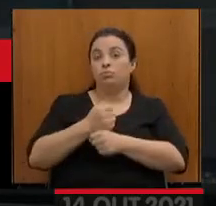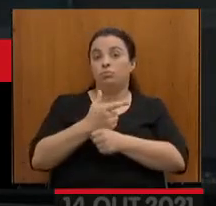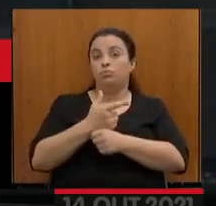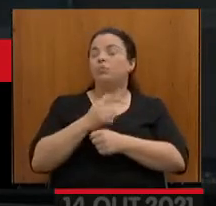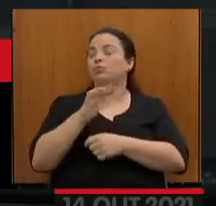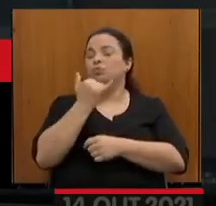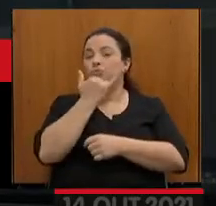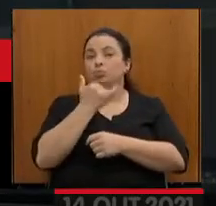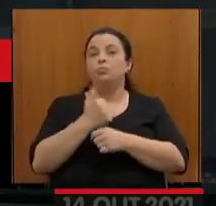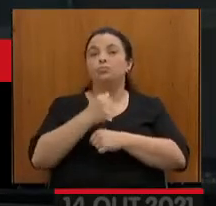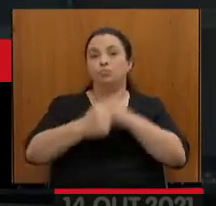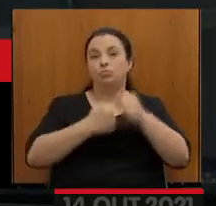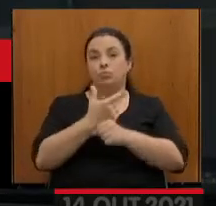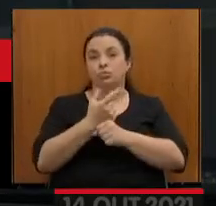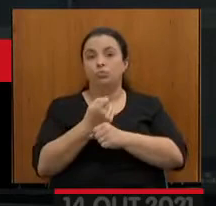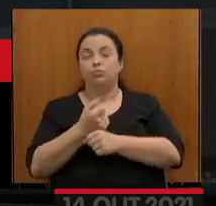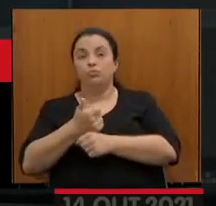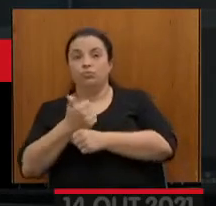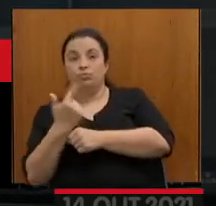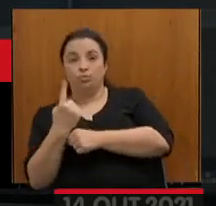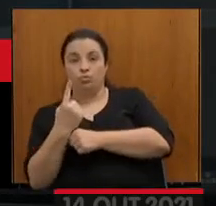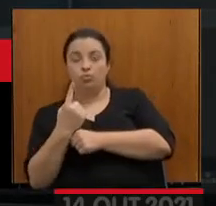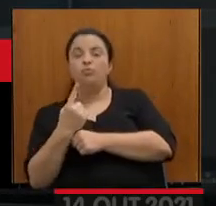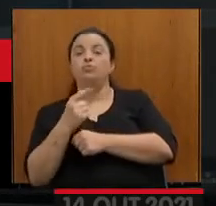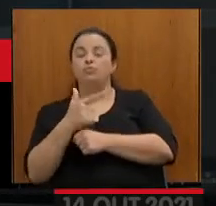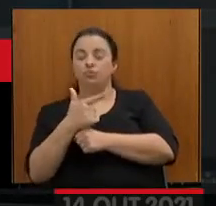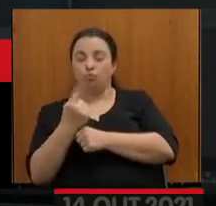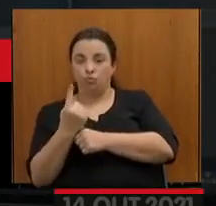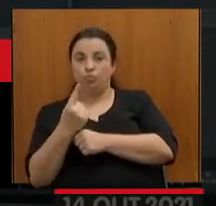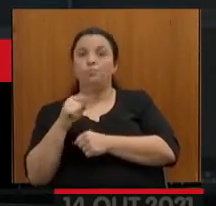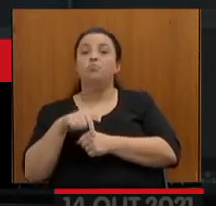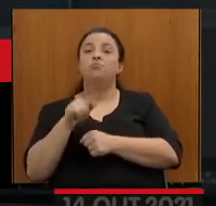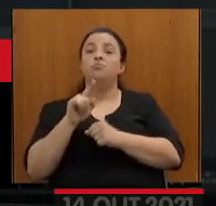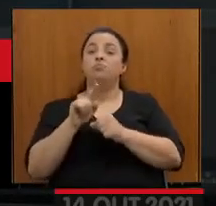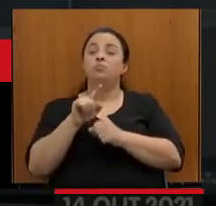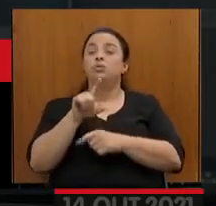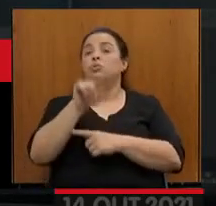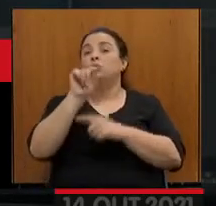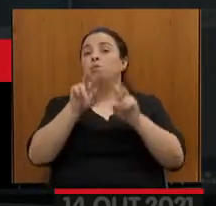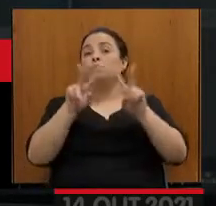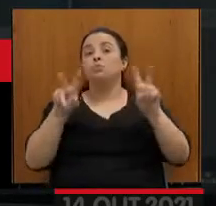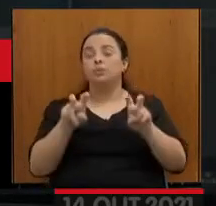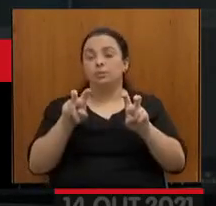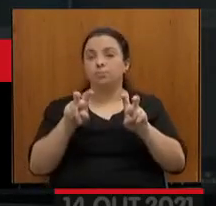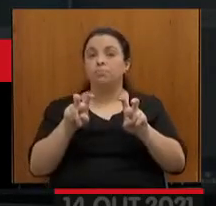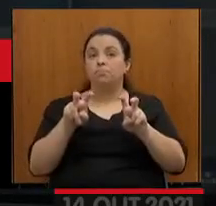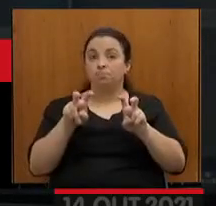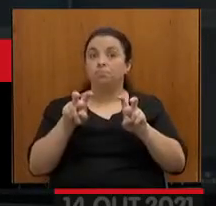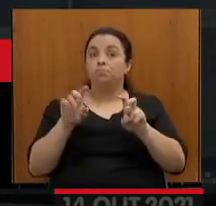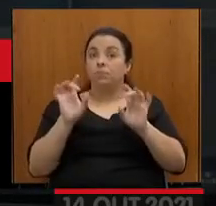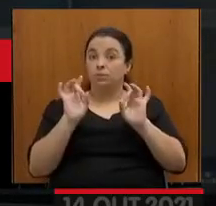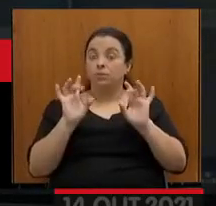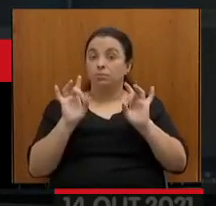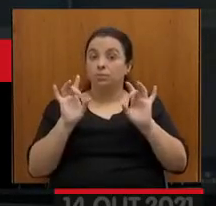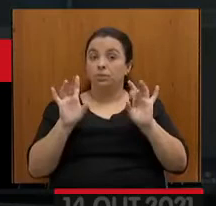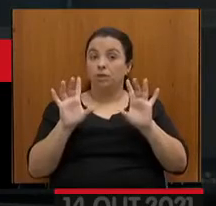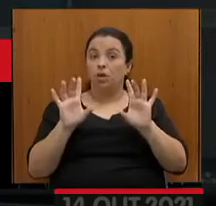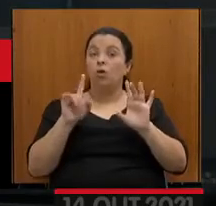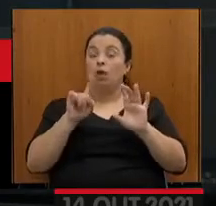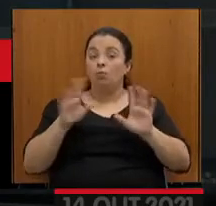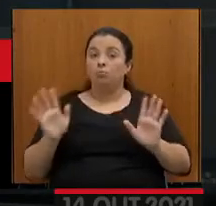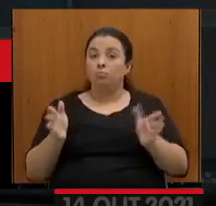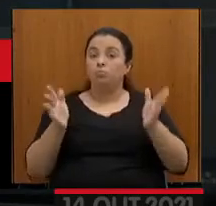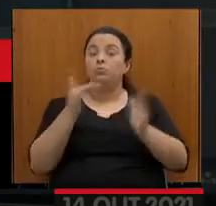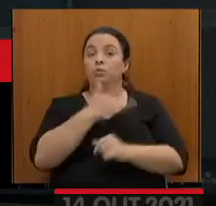caro para a saúde, que é o tema da atenção primária à saúde. E depois, a doutora Marcela vai falar um pouco disso também,